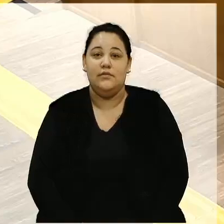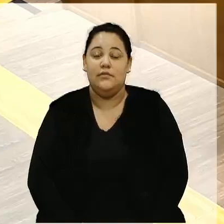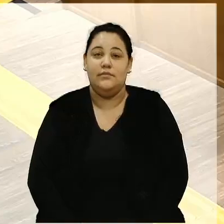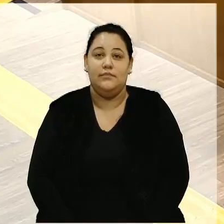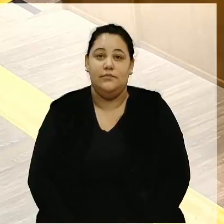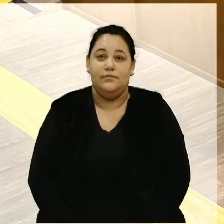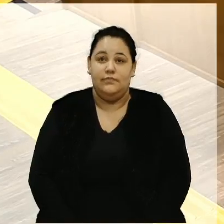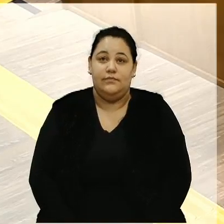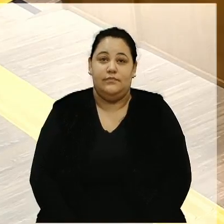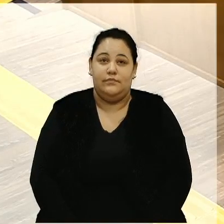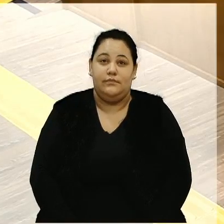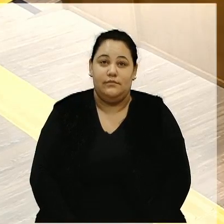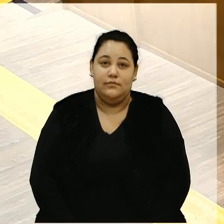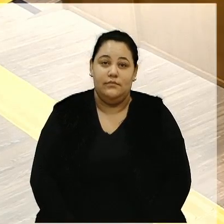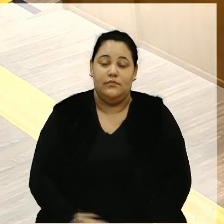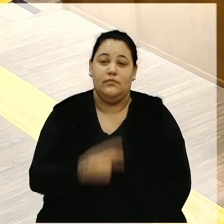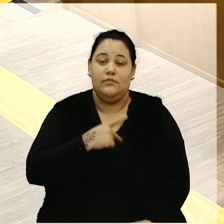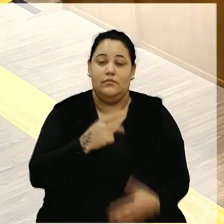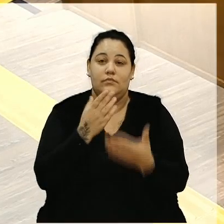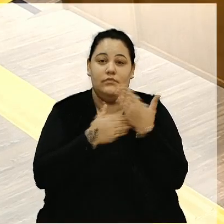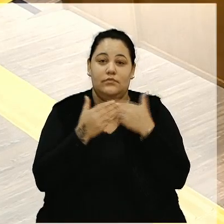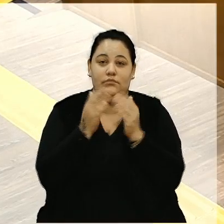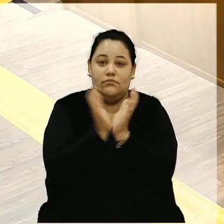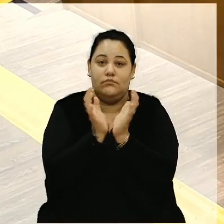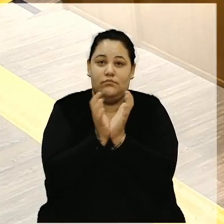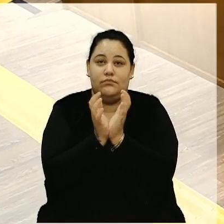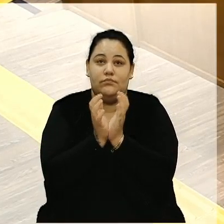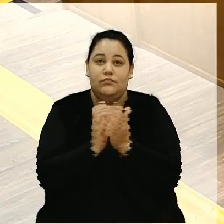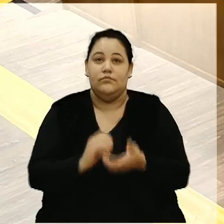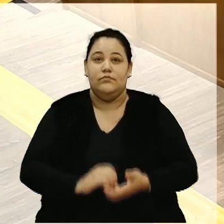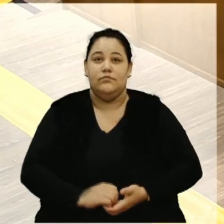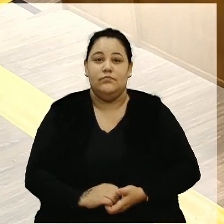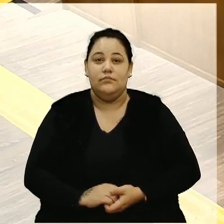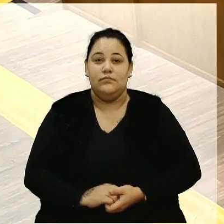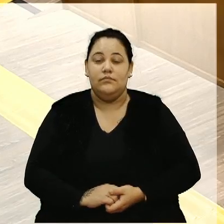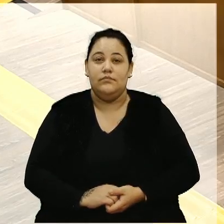Senhora presidente, caros colegas, já